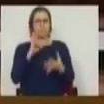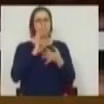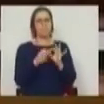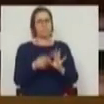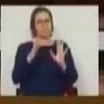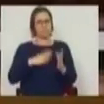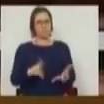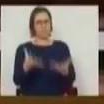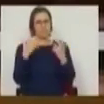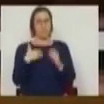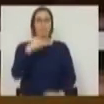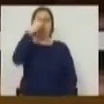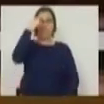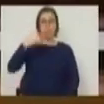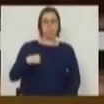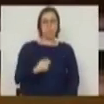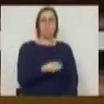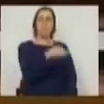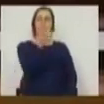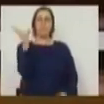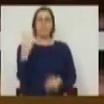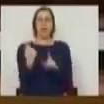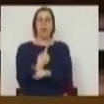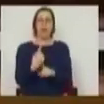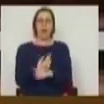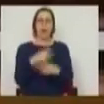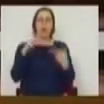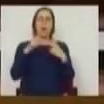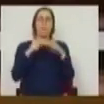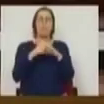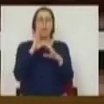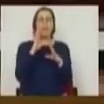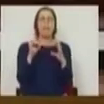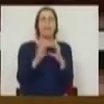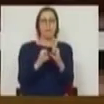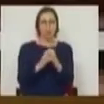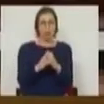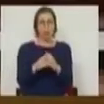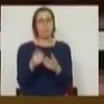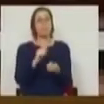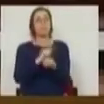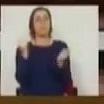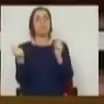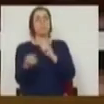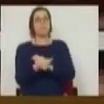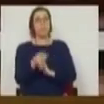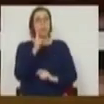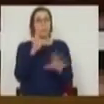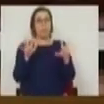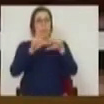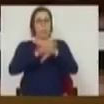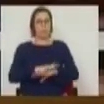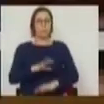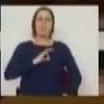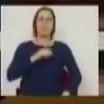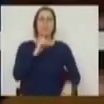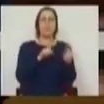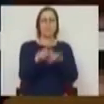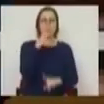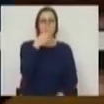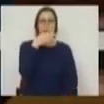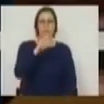consequente, mas sabemos que em muitas ocasiões os problemas da Caixa foram transformados em arma de arremesso. Senhores